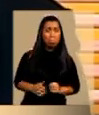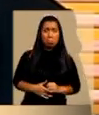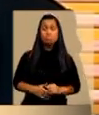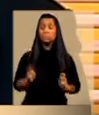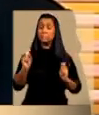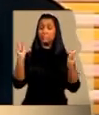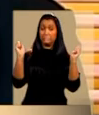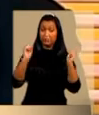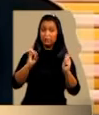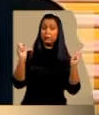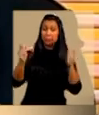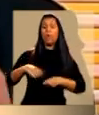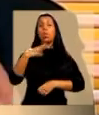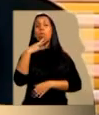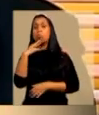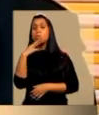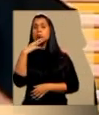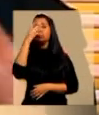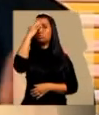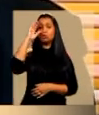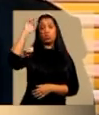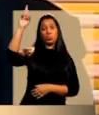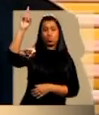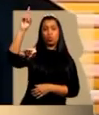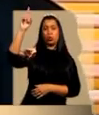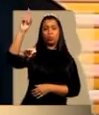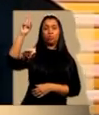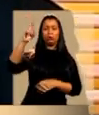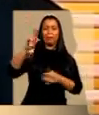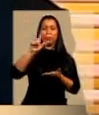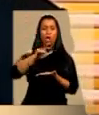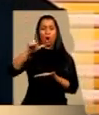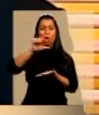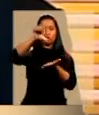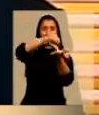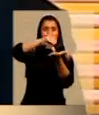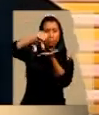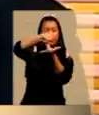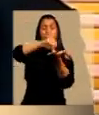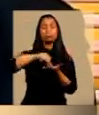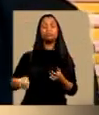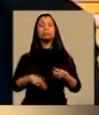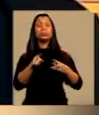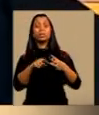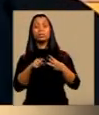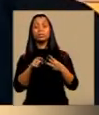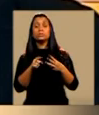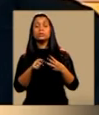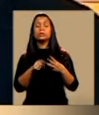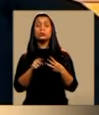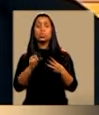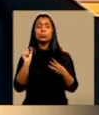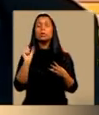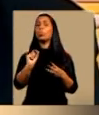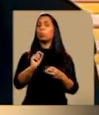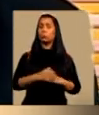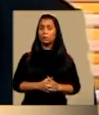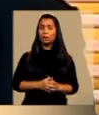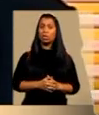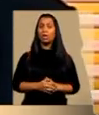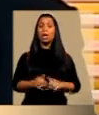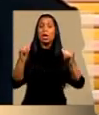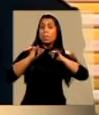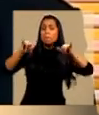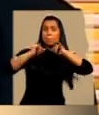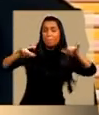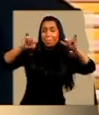pronto. Se ele puder conhecer os donos de franquias, de repente pode ser interessante. E a terceira opção que eu diria é a questão